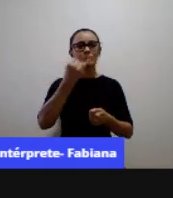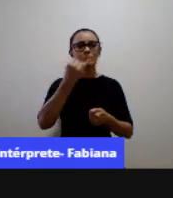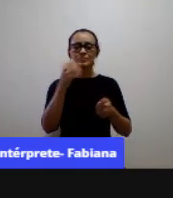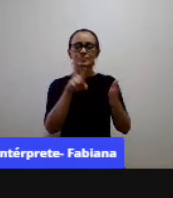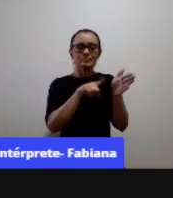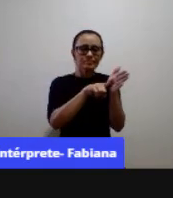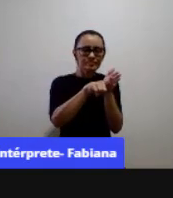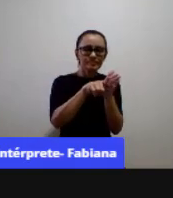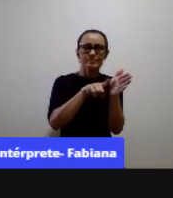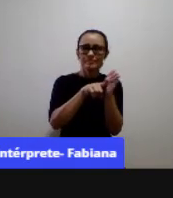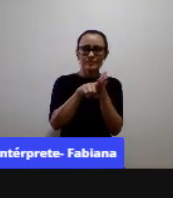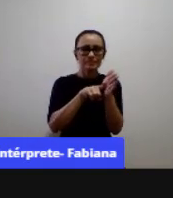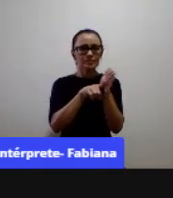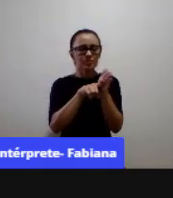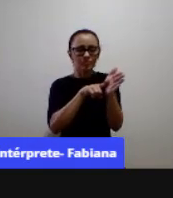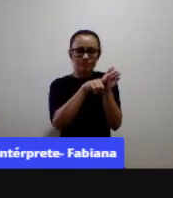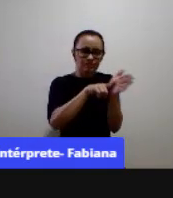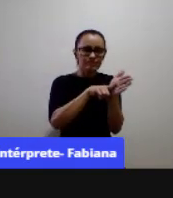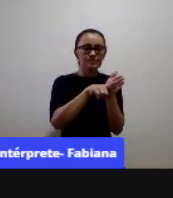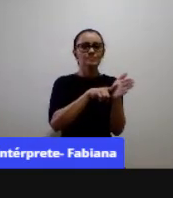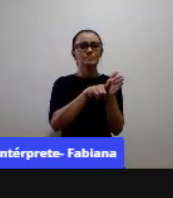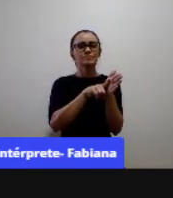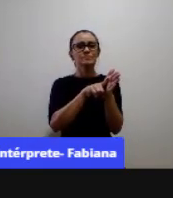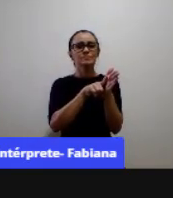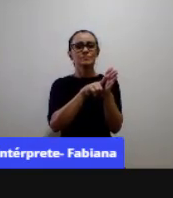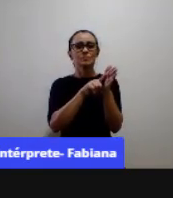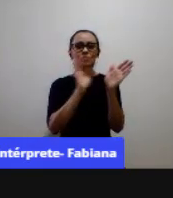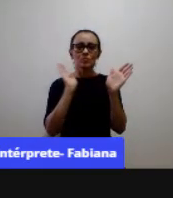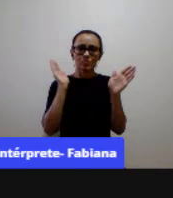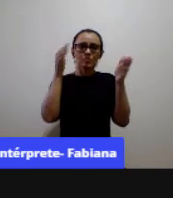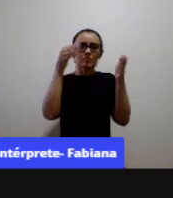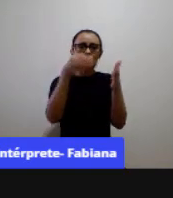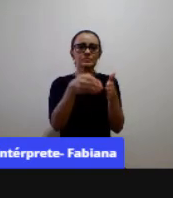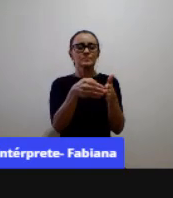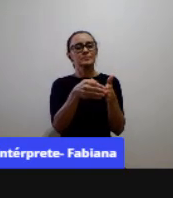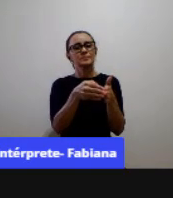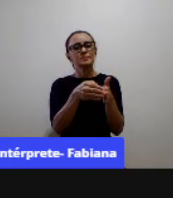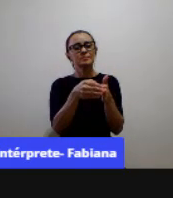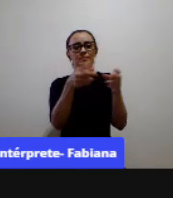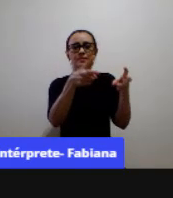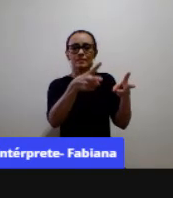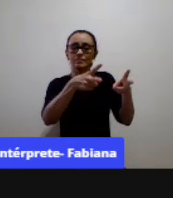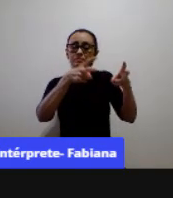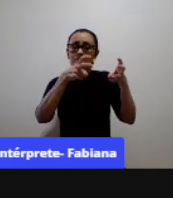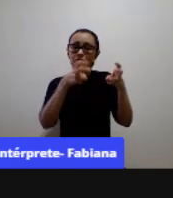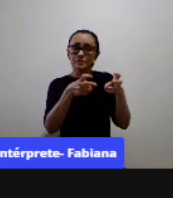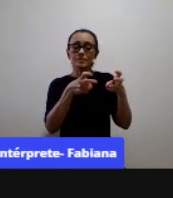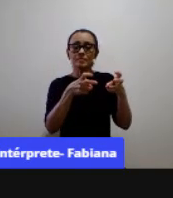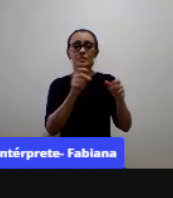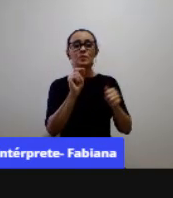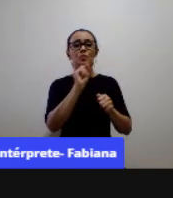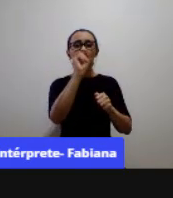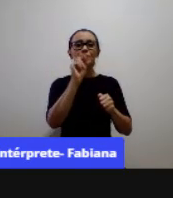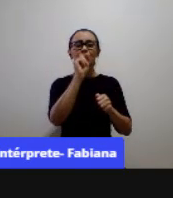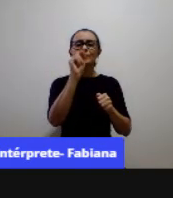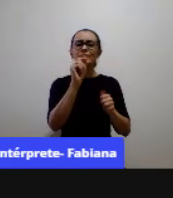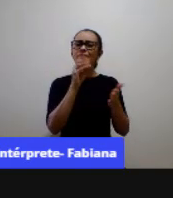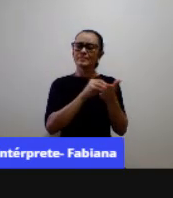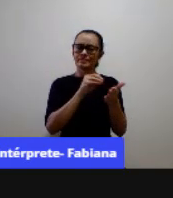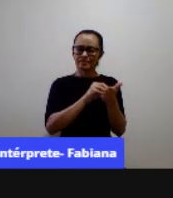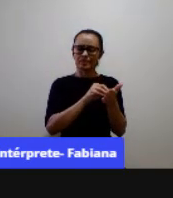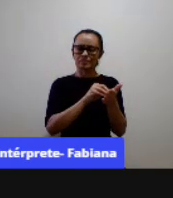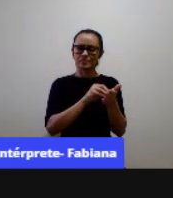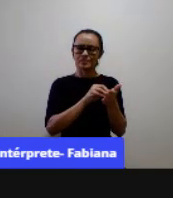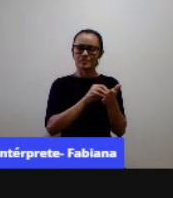o objetivo da sondagem é identificar situações não existentes, para que